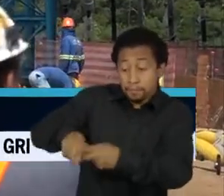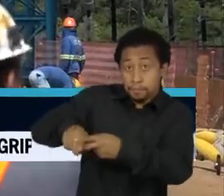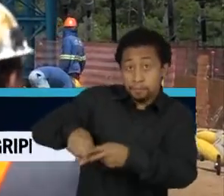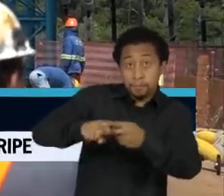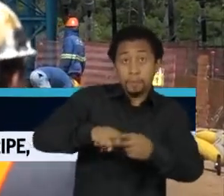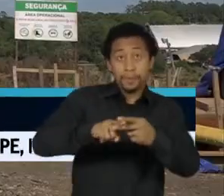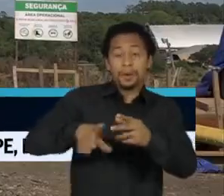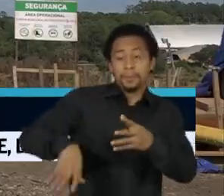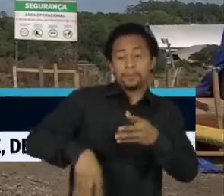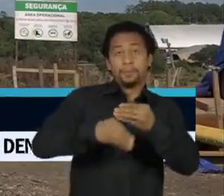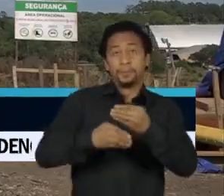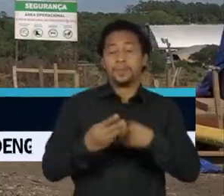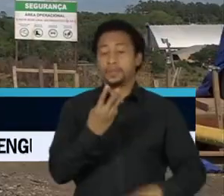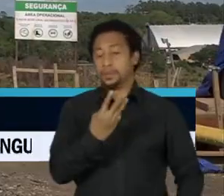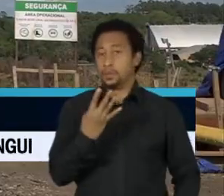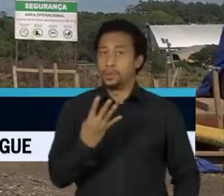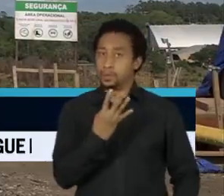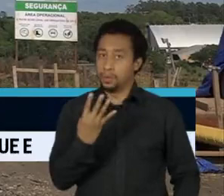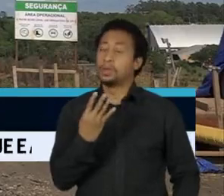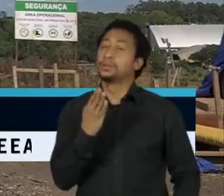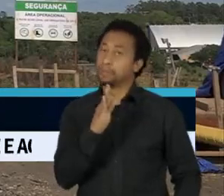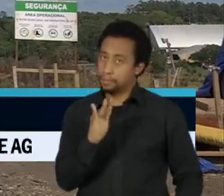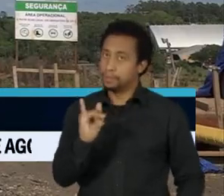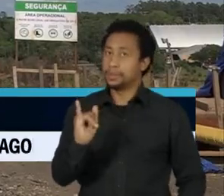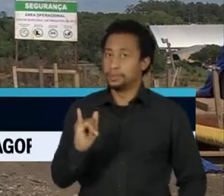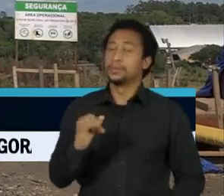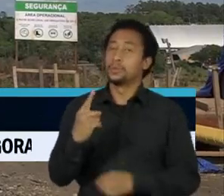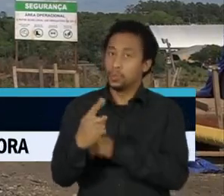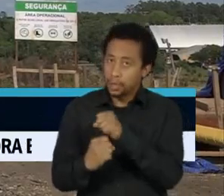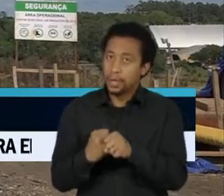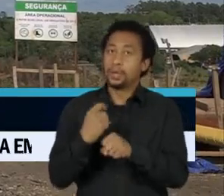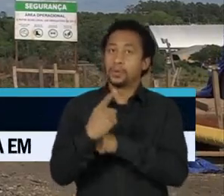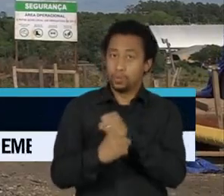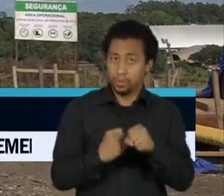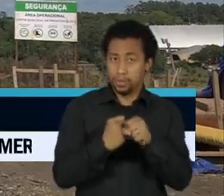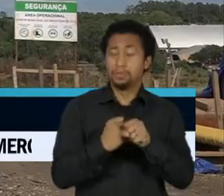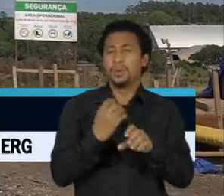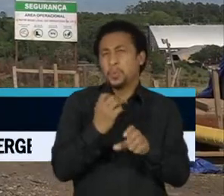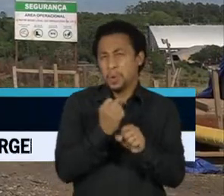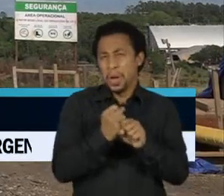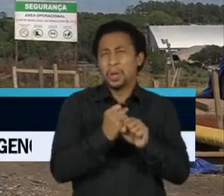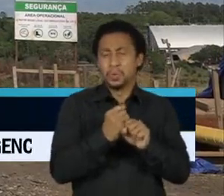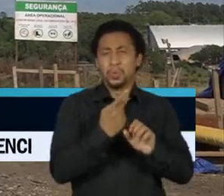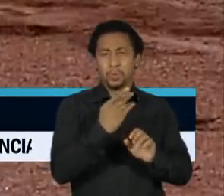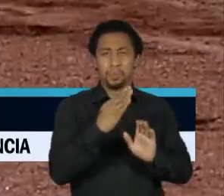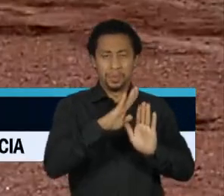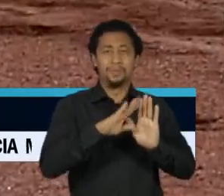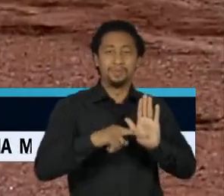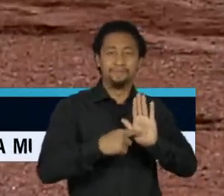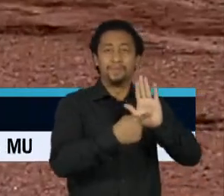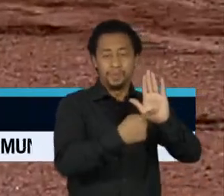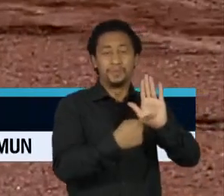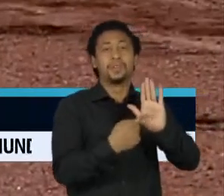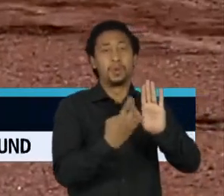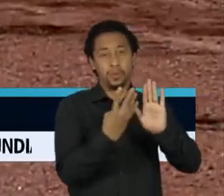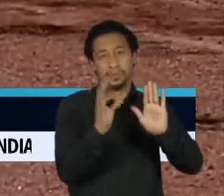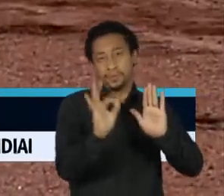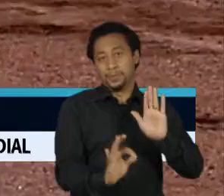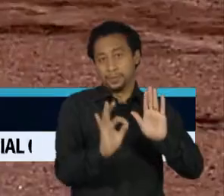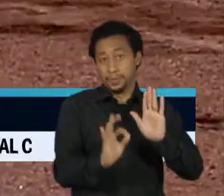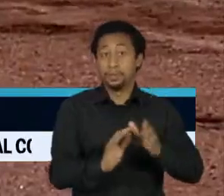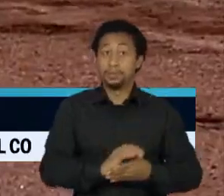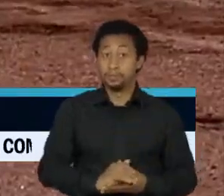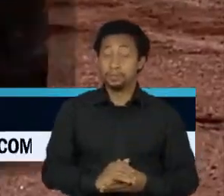necessários 344 bilhões de reais por ano, o que corresponde a 4% do PIB. Essa redução